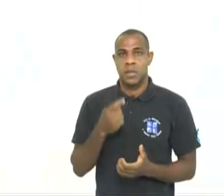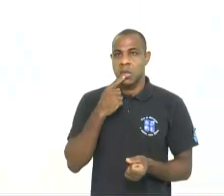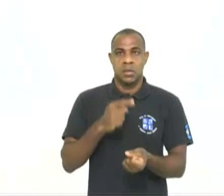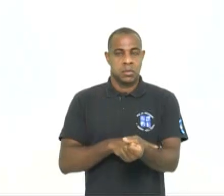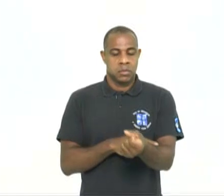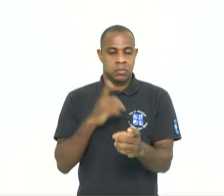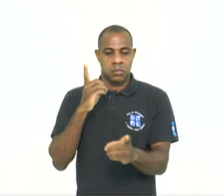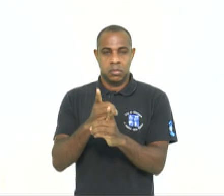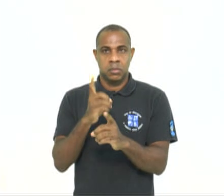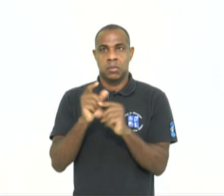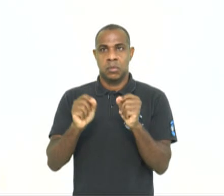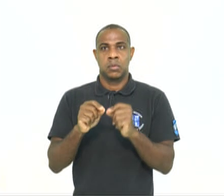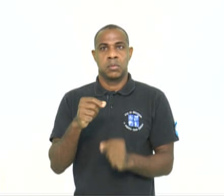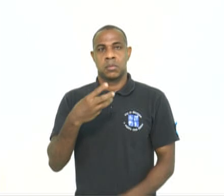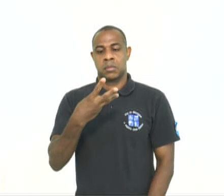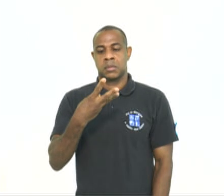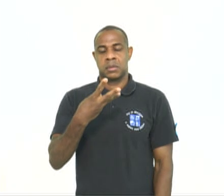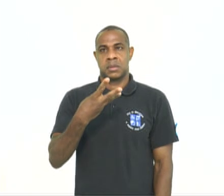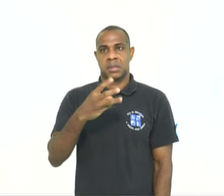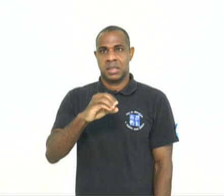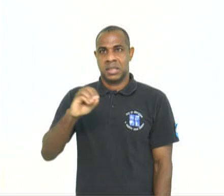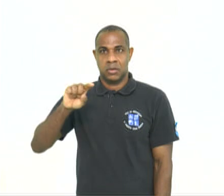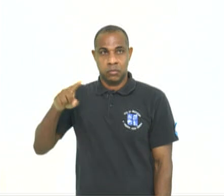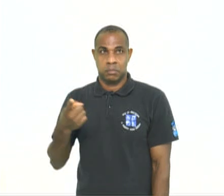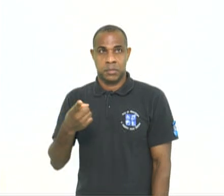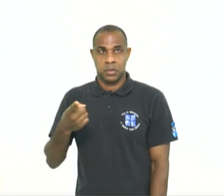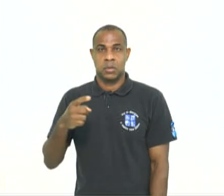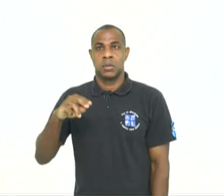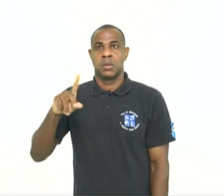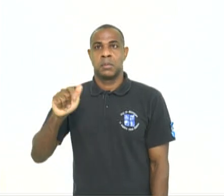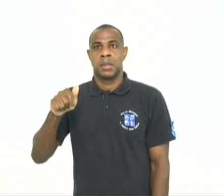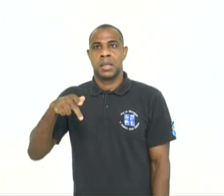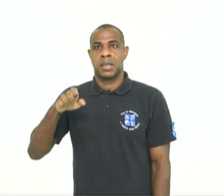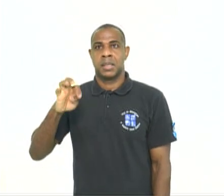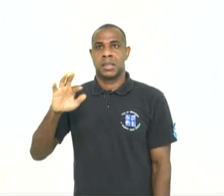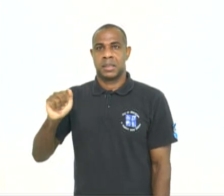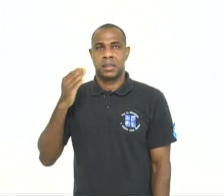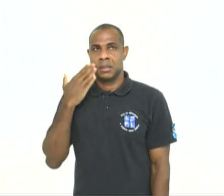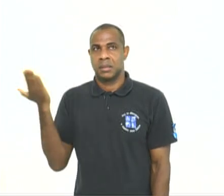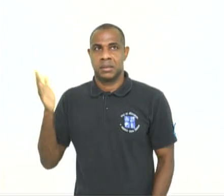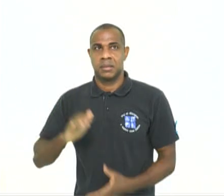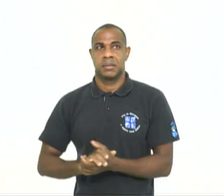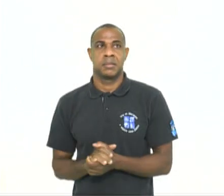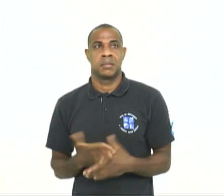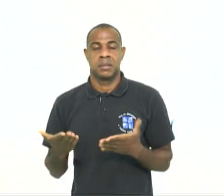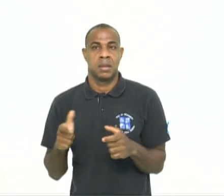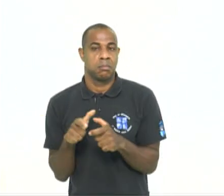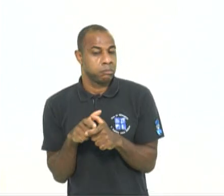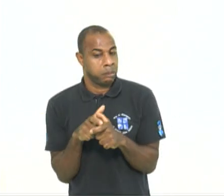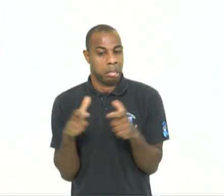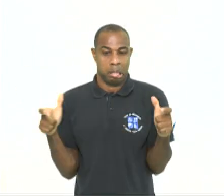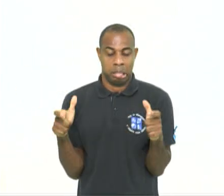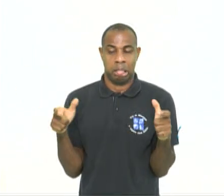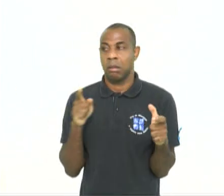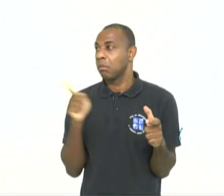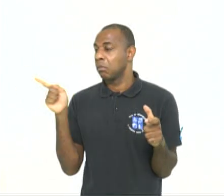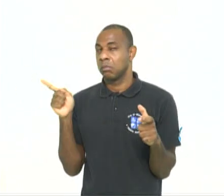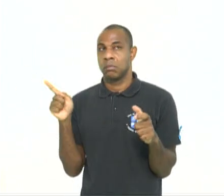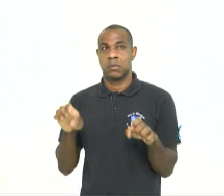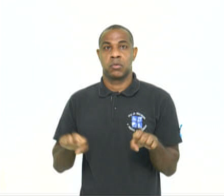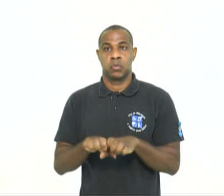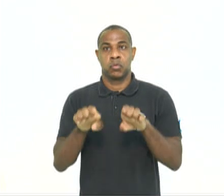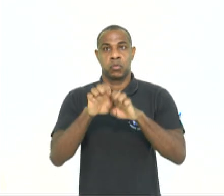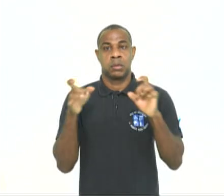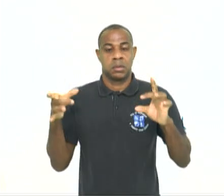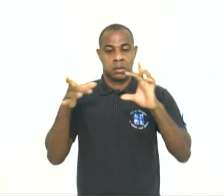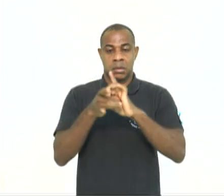encontramos normalmente cerca de 300 mil plaquetas por milímetro cúbico de sangue. O aumento exagerado dessa quantidade dessas estruturas está